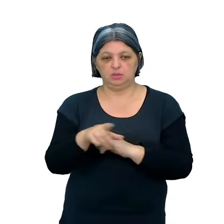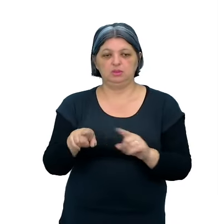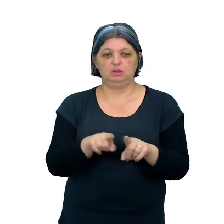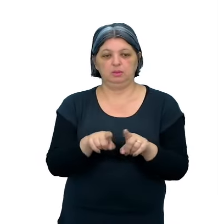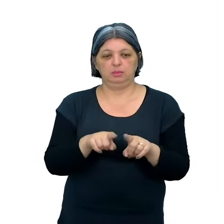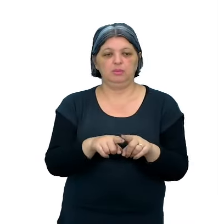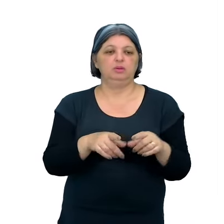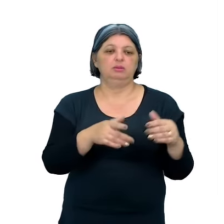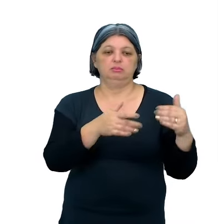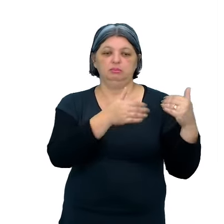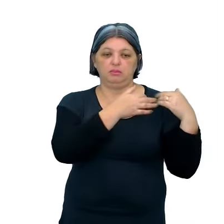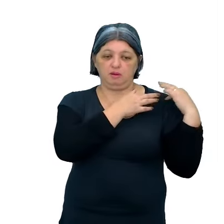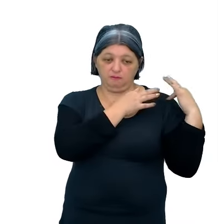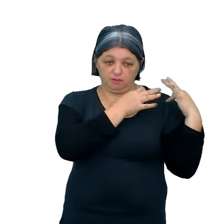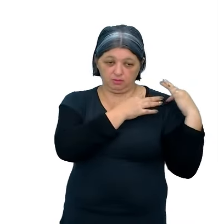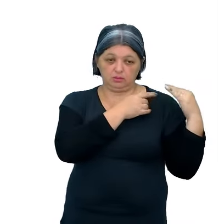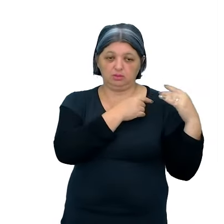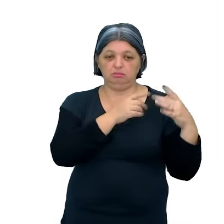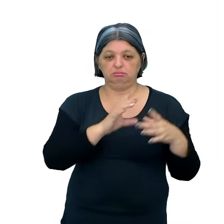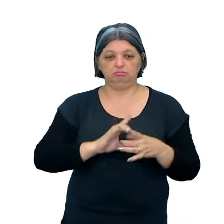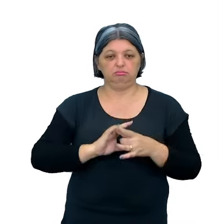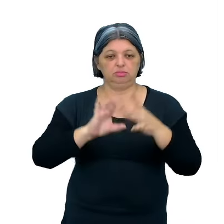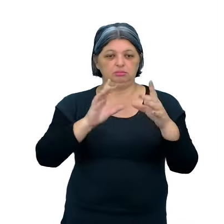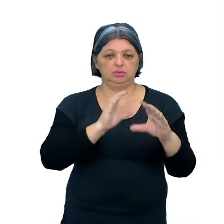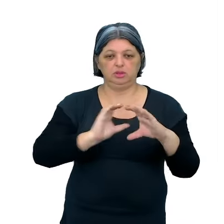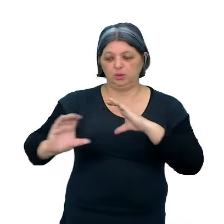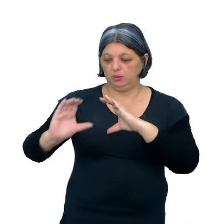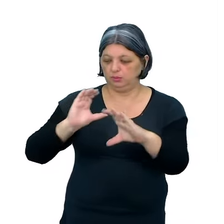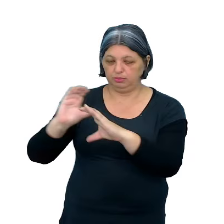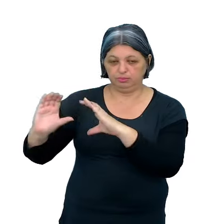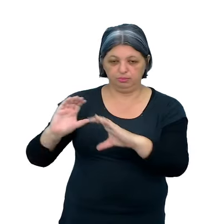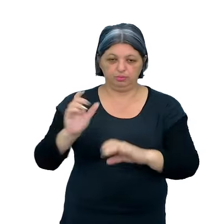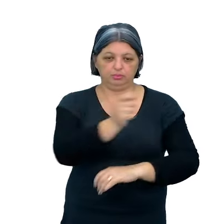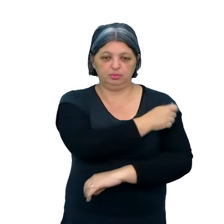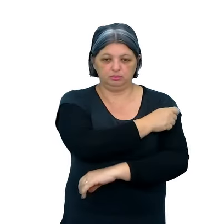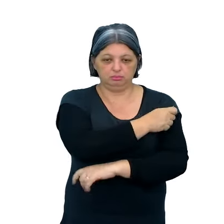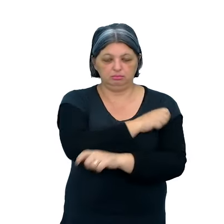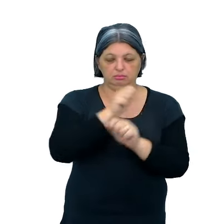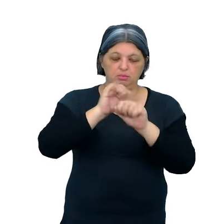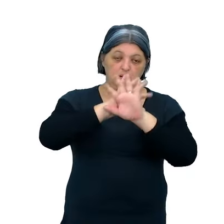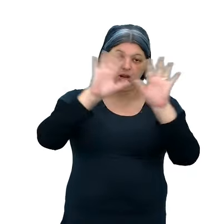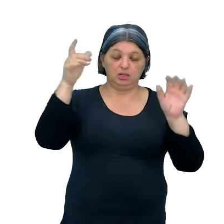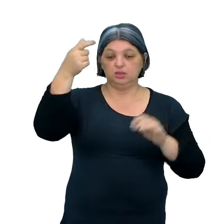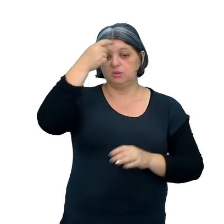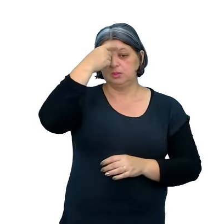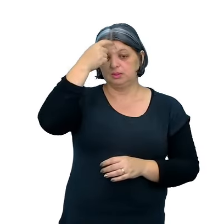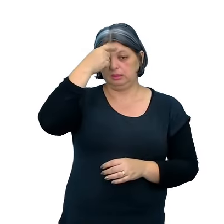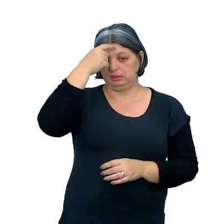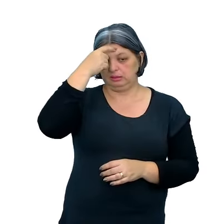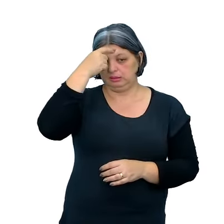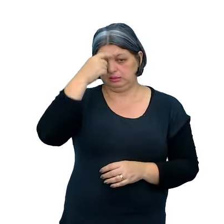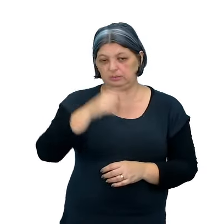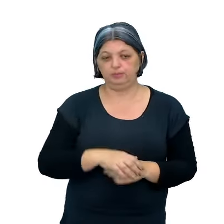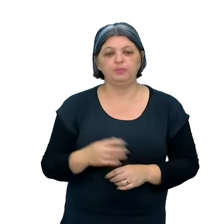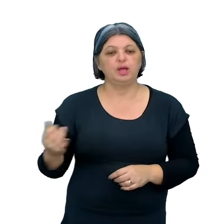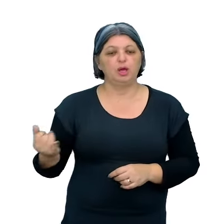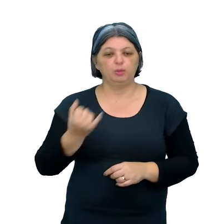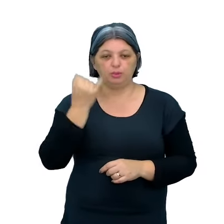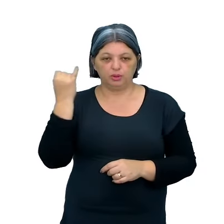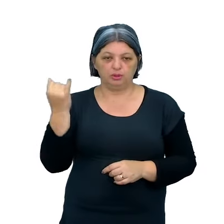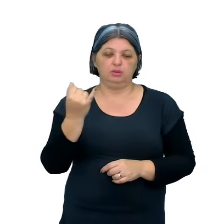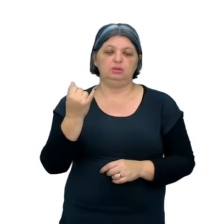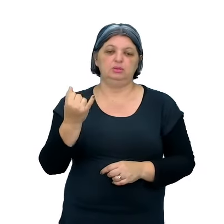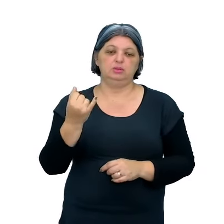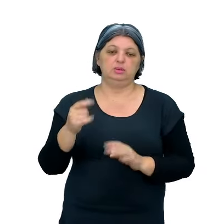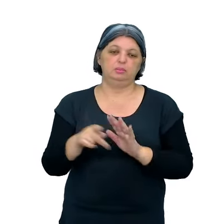função permitir que os estudantes se comuniquem efetivamente com clareza e consciência da importância da interação